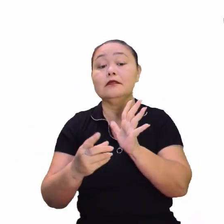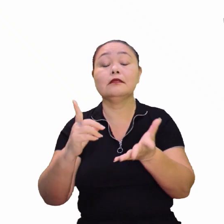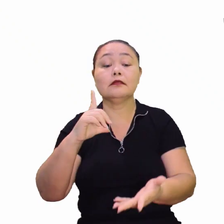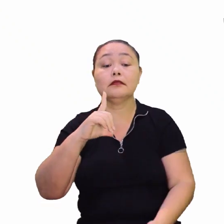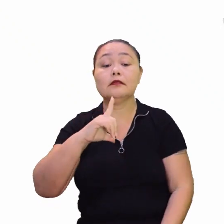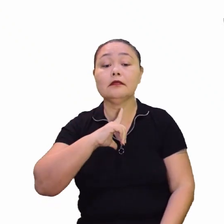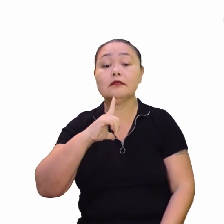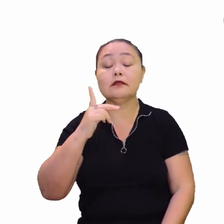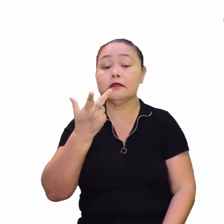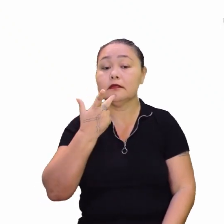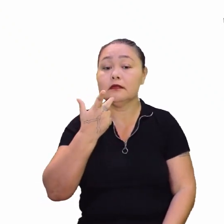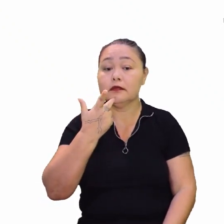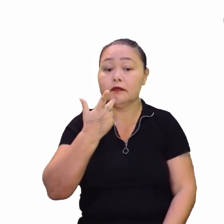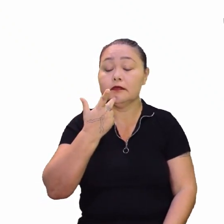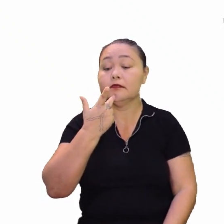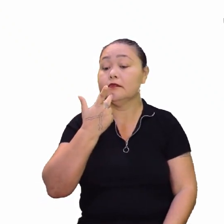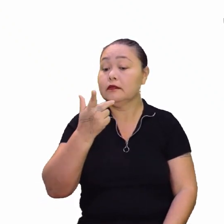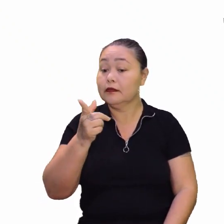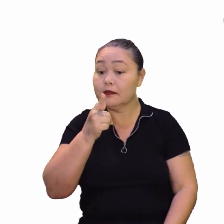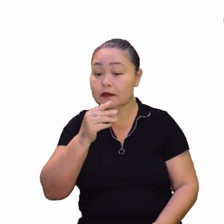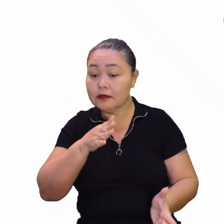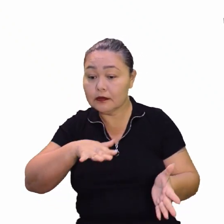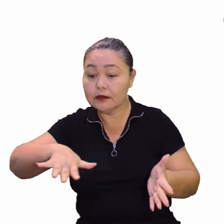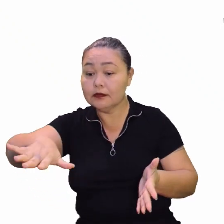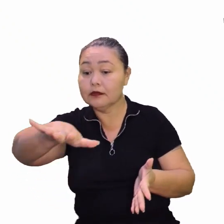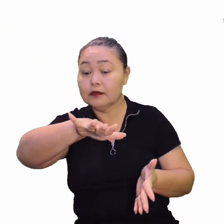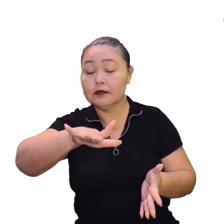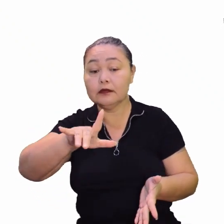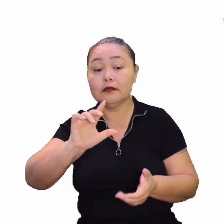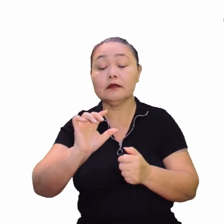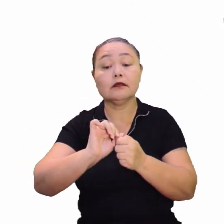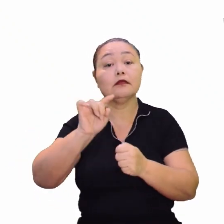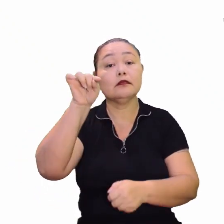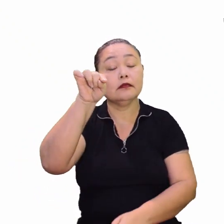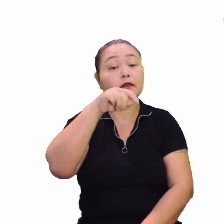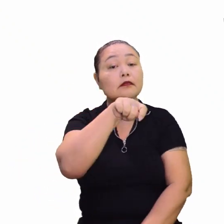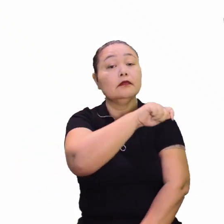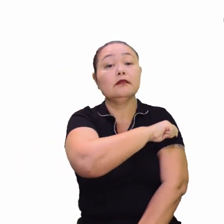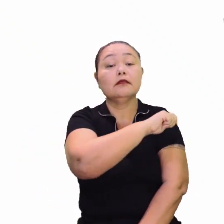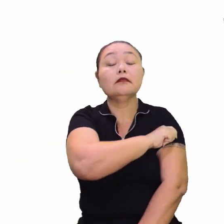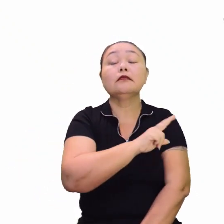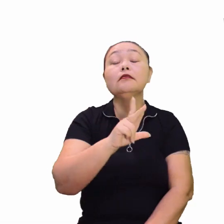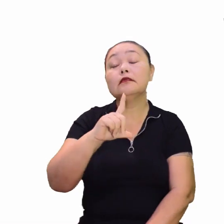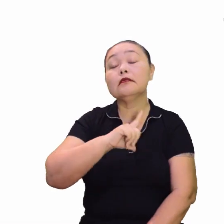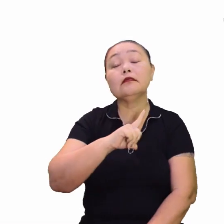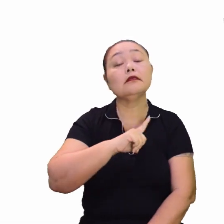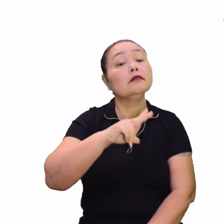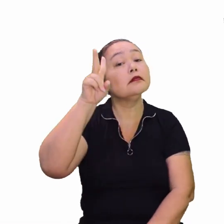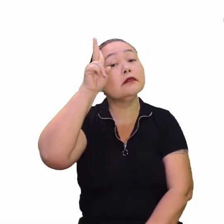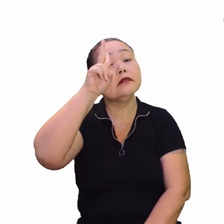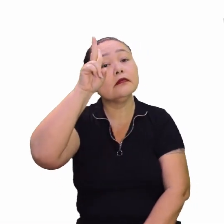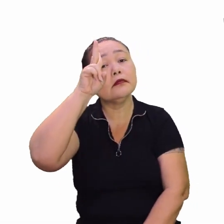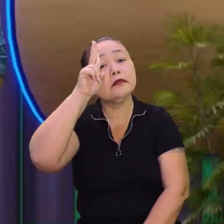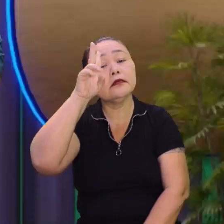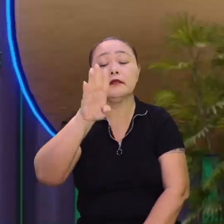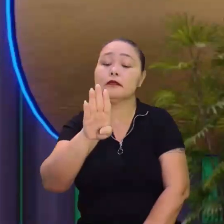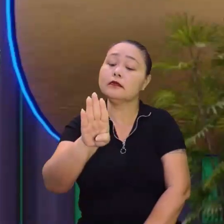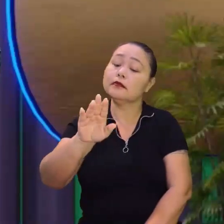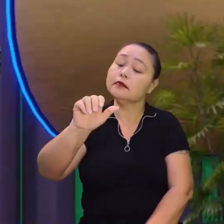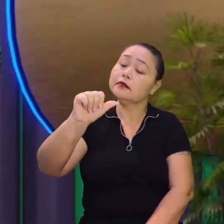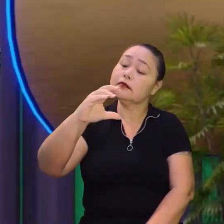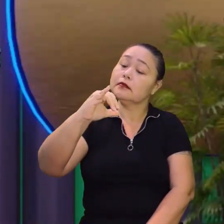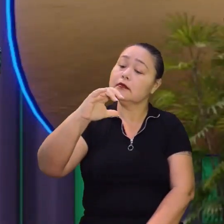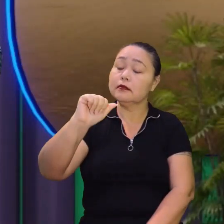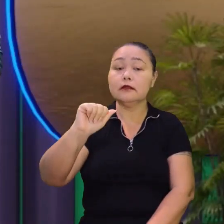E quando a gente fala de bacia hidrográfica, esse aluno, o professor Jorge, tem que lembrar que uma bacia